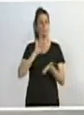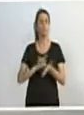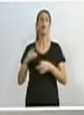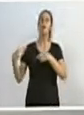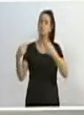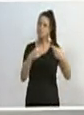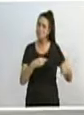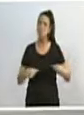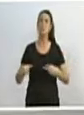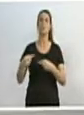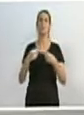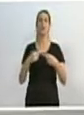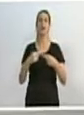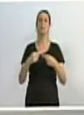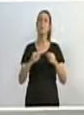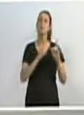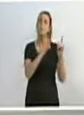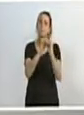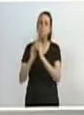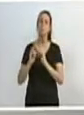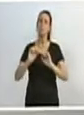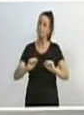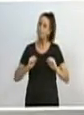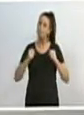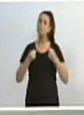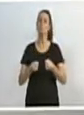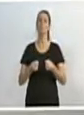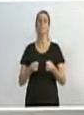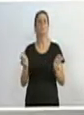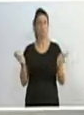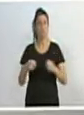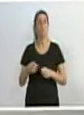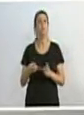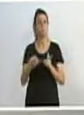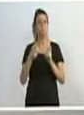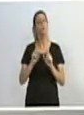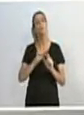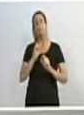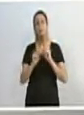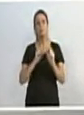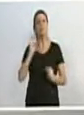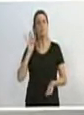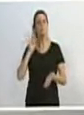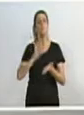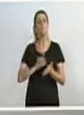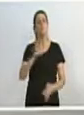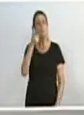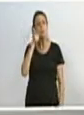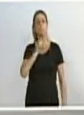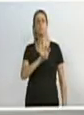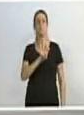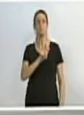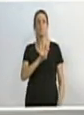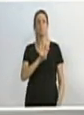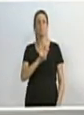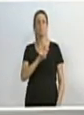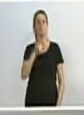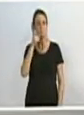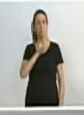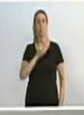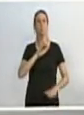essa união de esforços, que aqui a gente pode verificar, ela concretizou aquilo que nós estamos